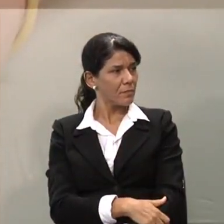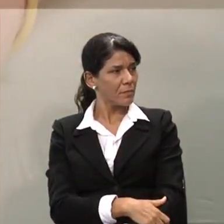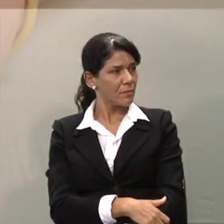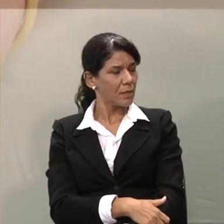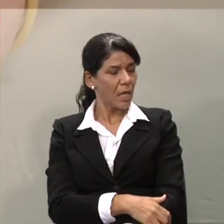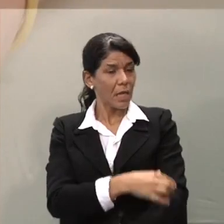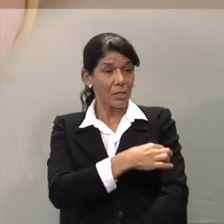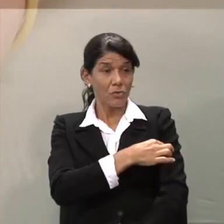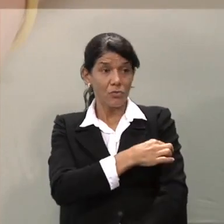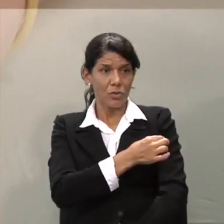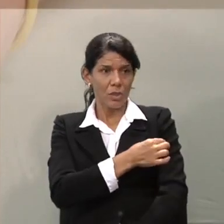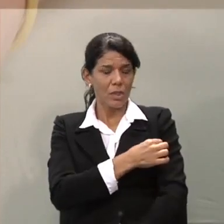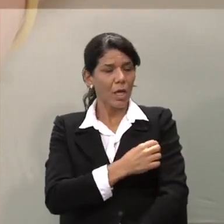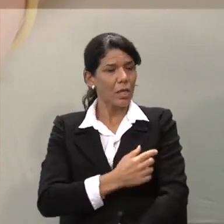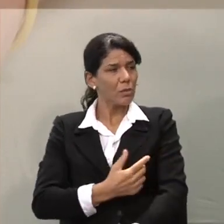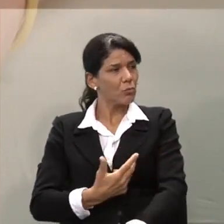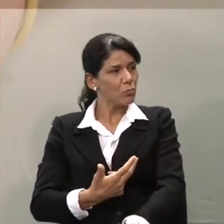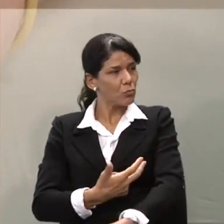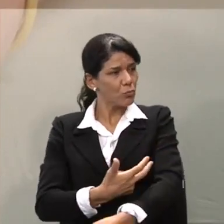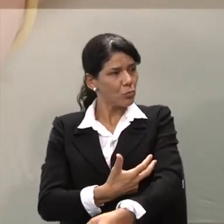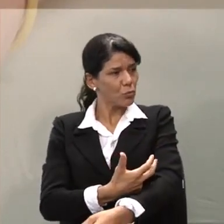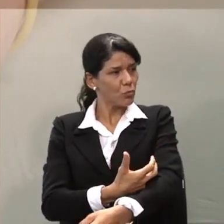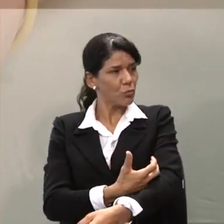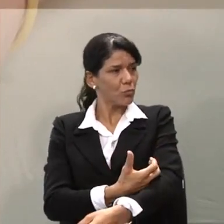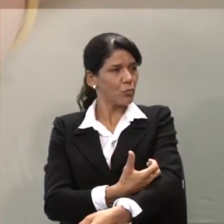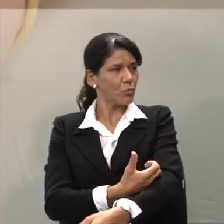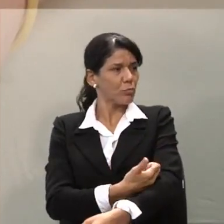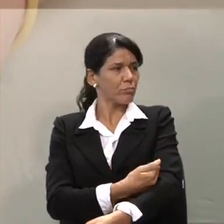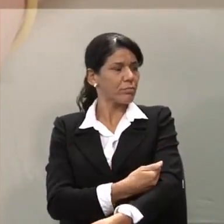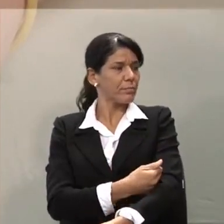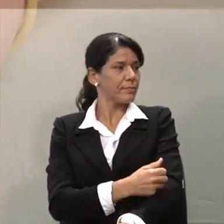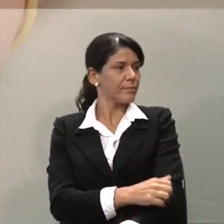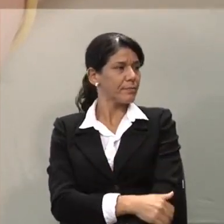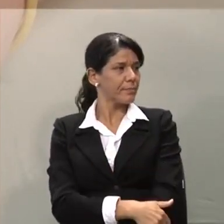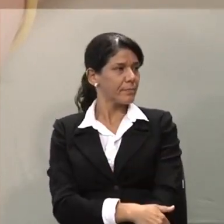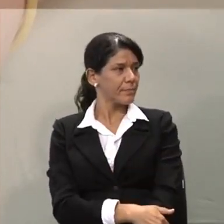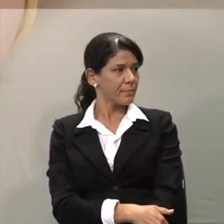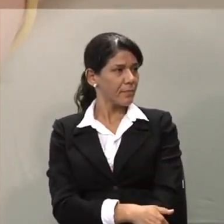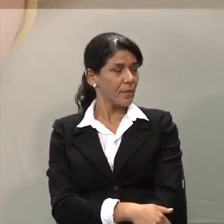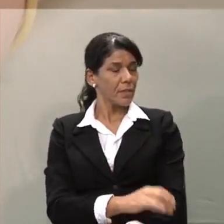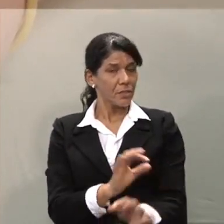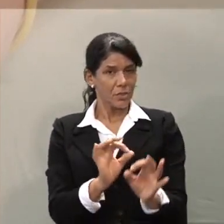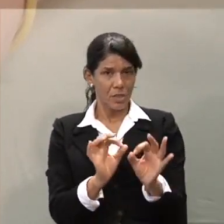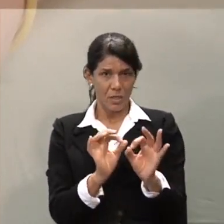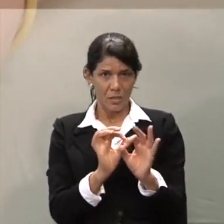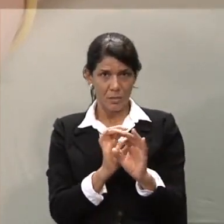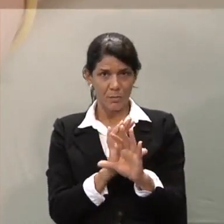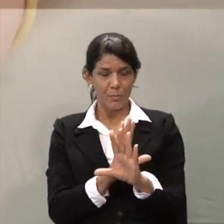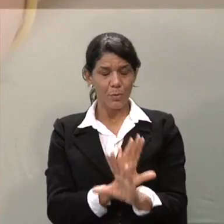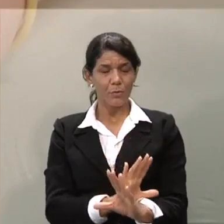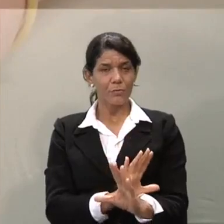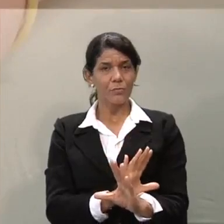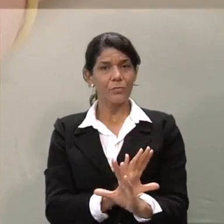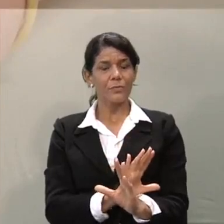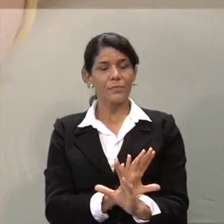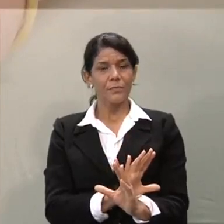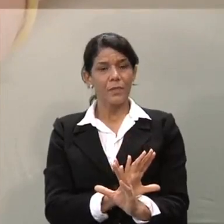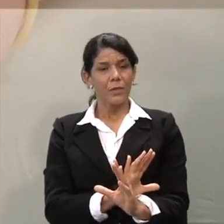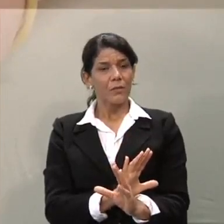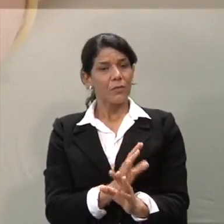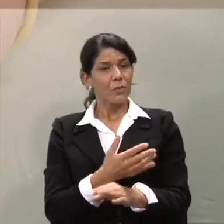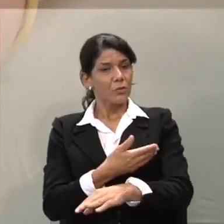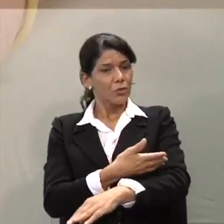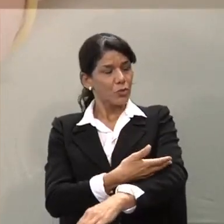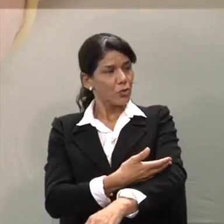conteúdo dentro do lúmen dessa veia. Feito isso, nós vamos retirar